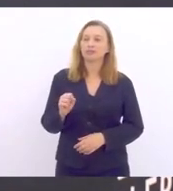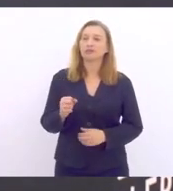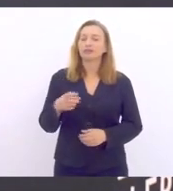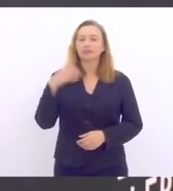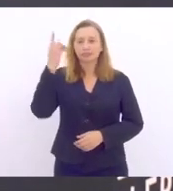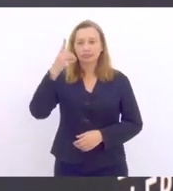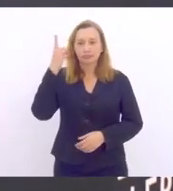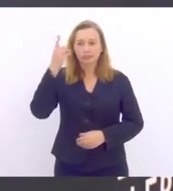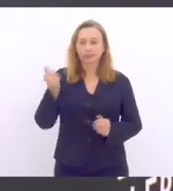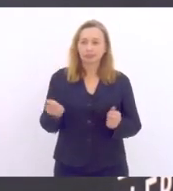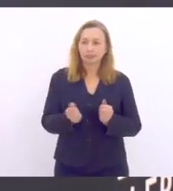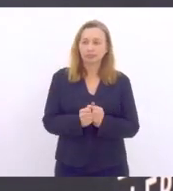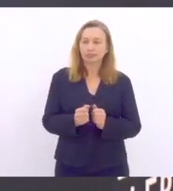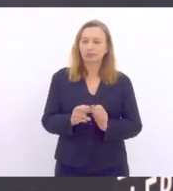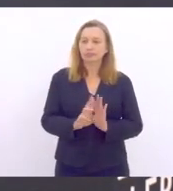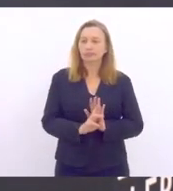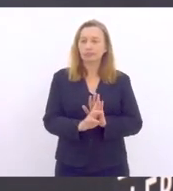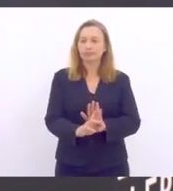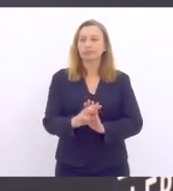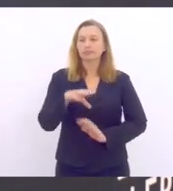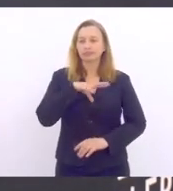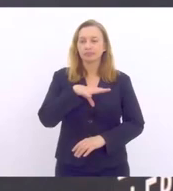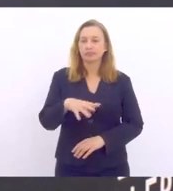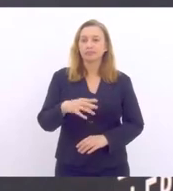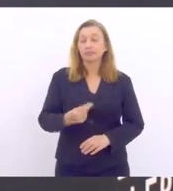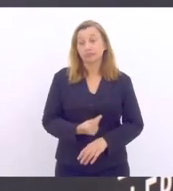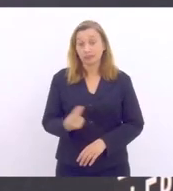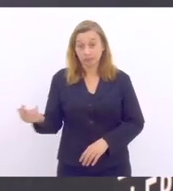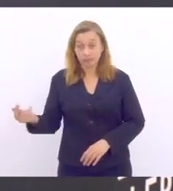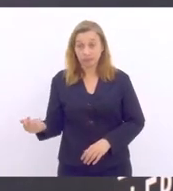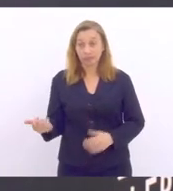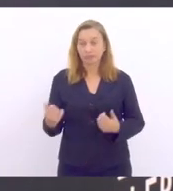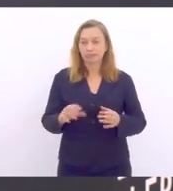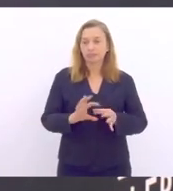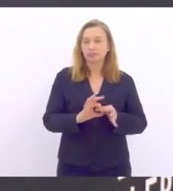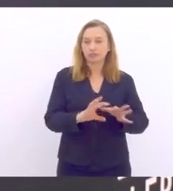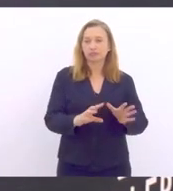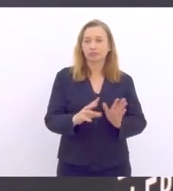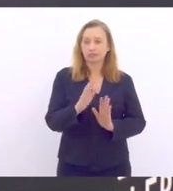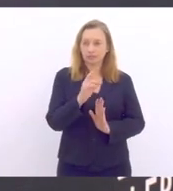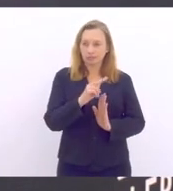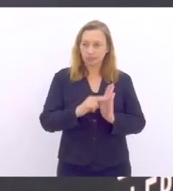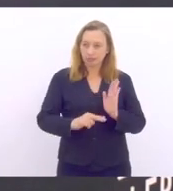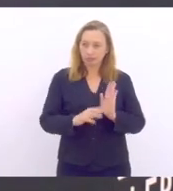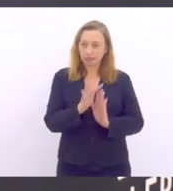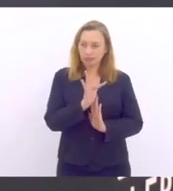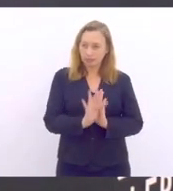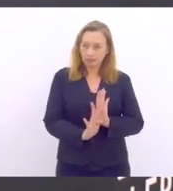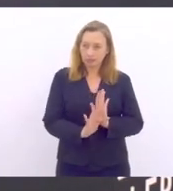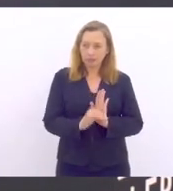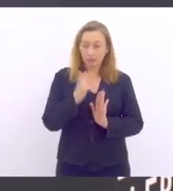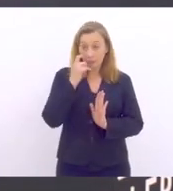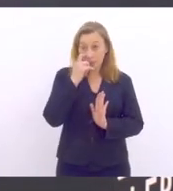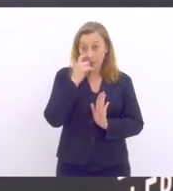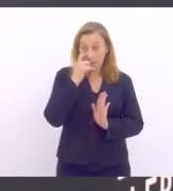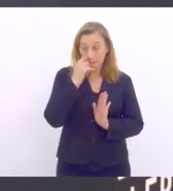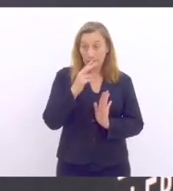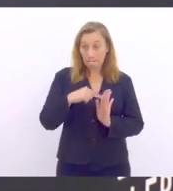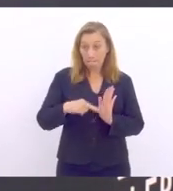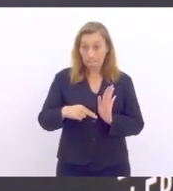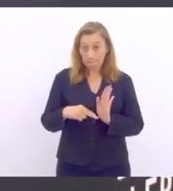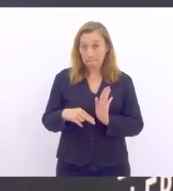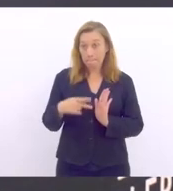aqui representando o Vasco, ele se inscreveu, teve que sair e deixou aqui o texto. Então, na verdade, o que eu vou ler é a posição